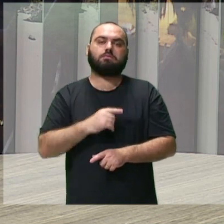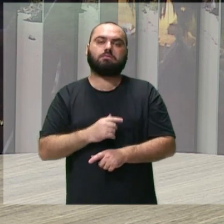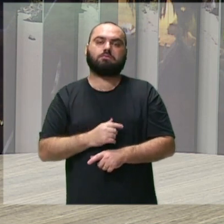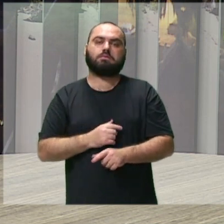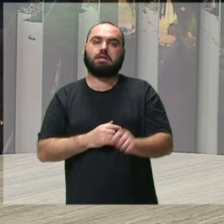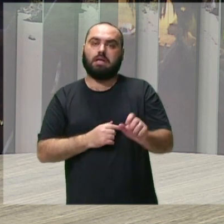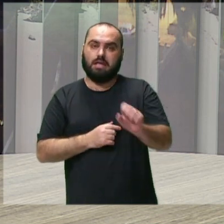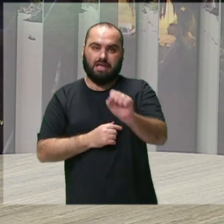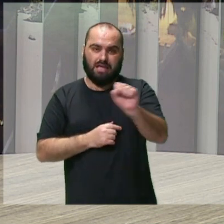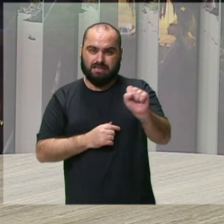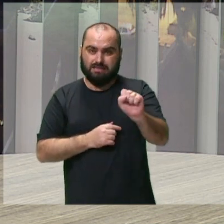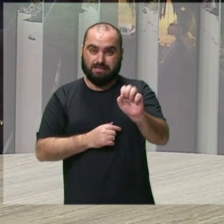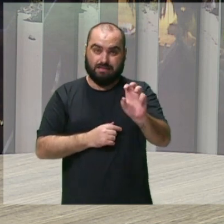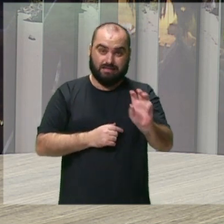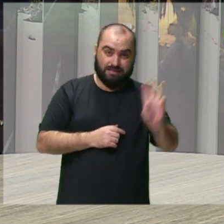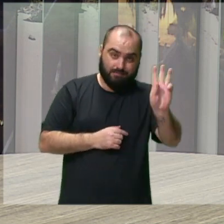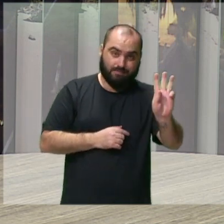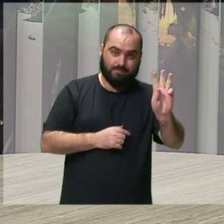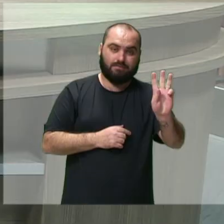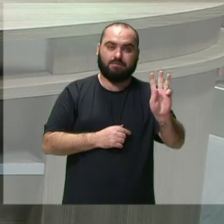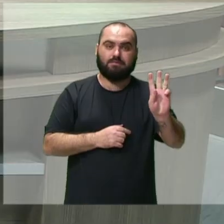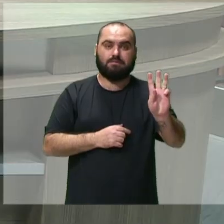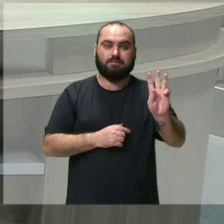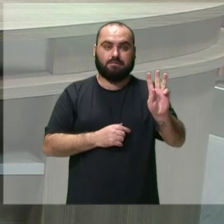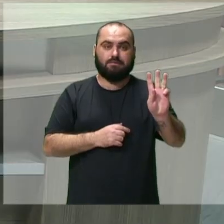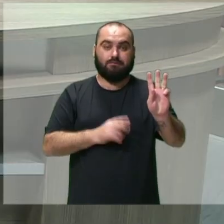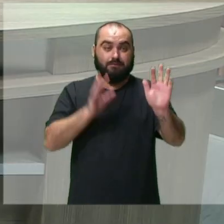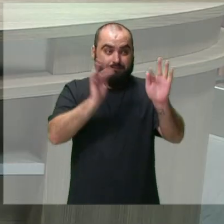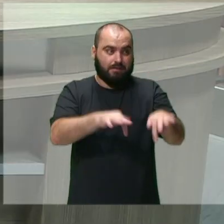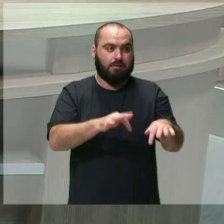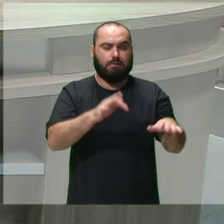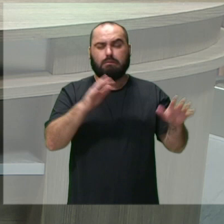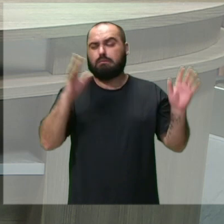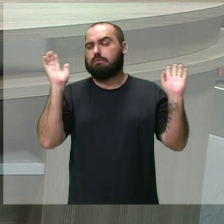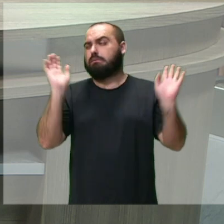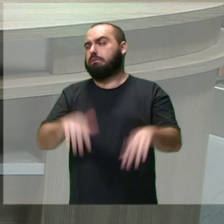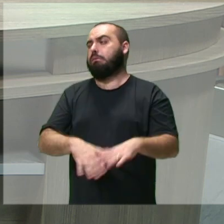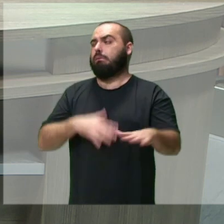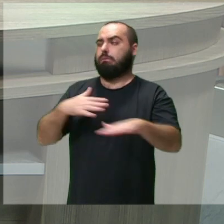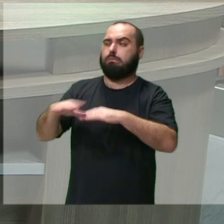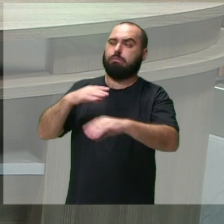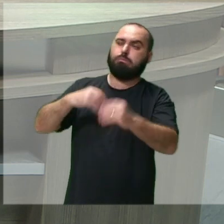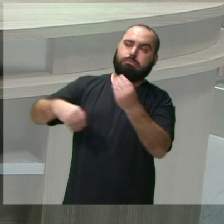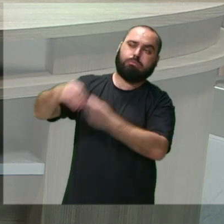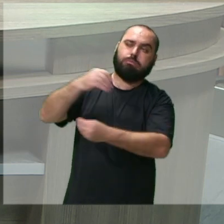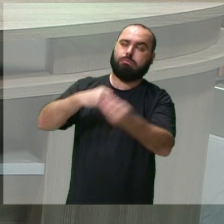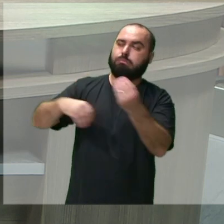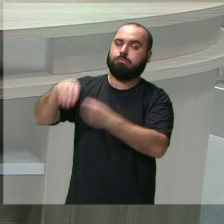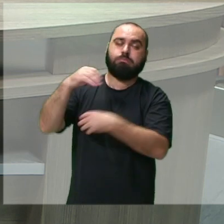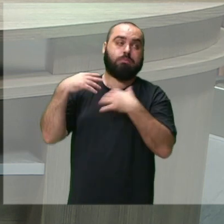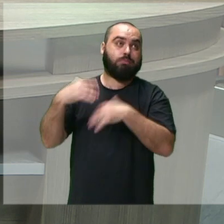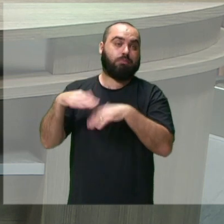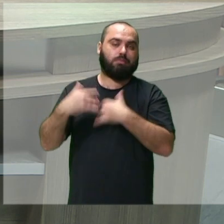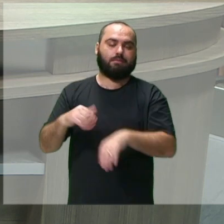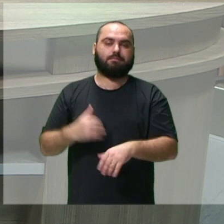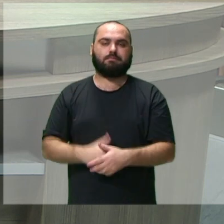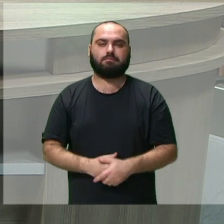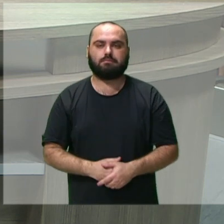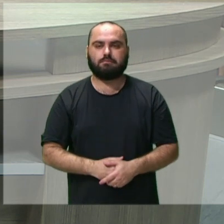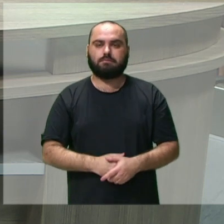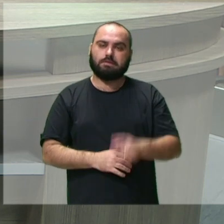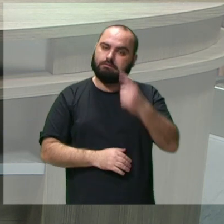no final. Aí, realmente, bagunçou geral. Pegando pelo lado da